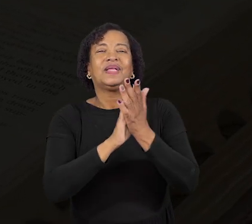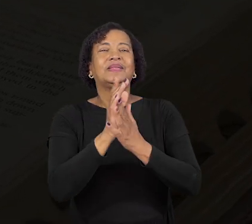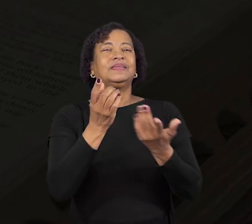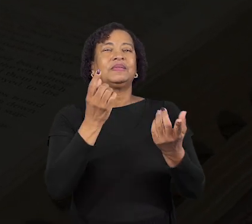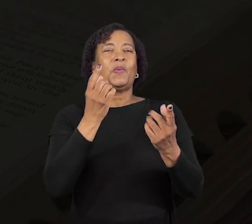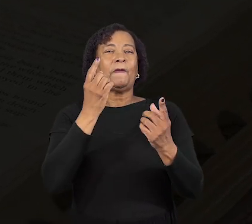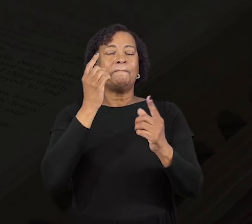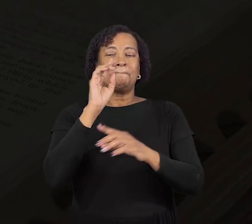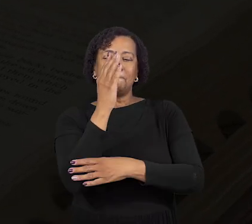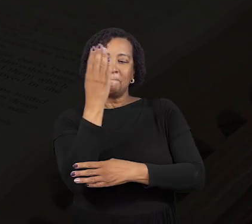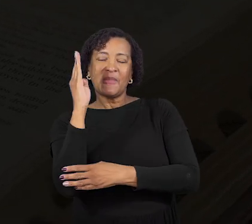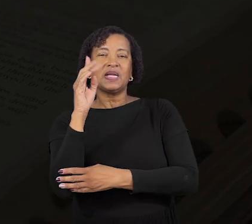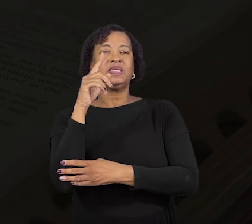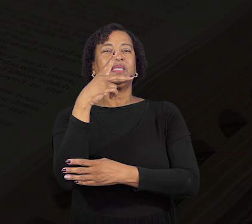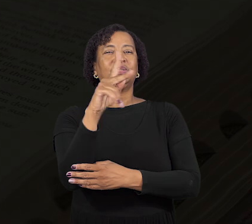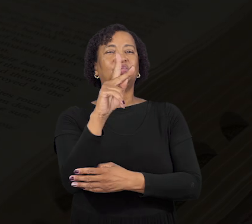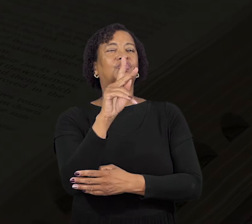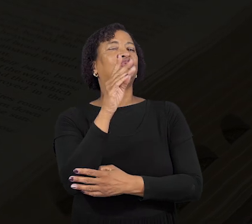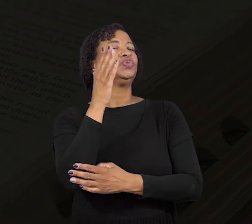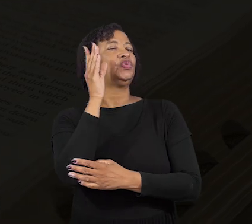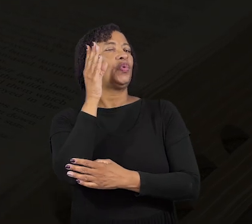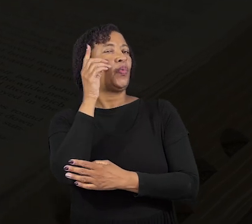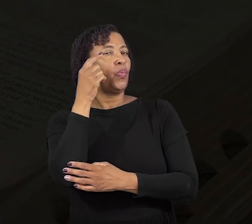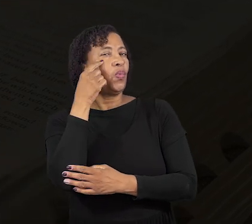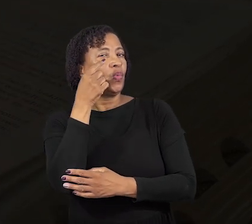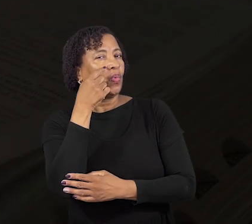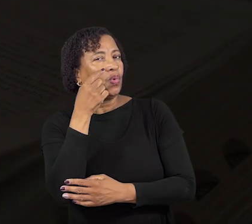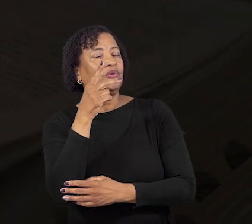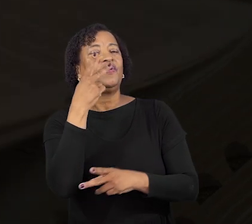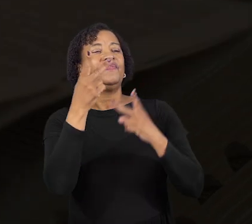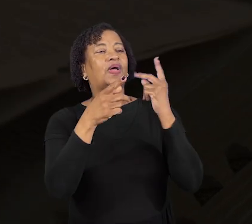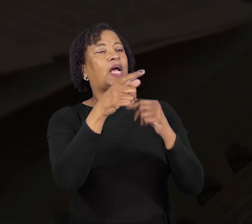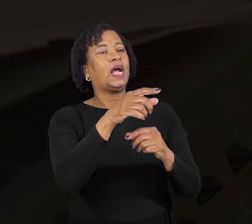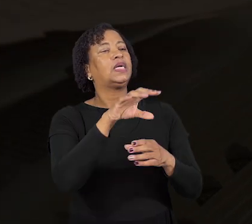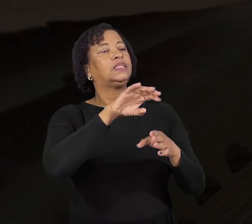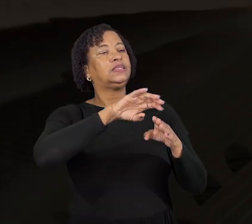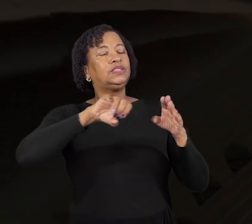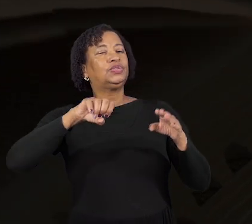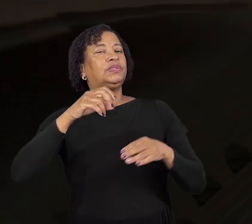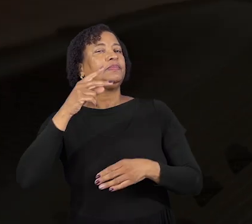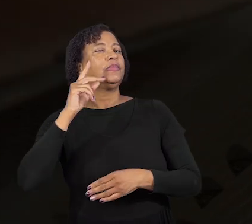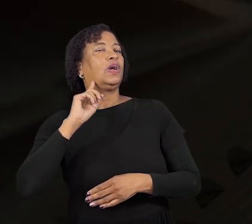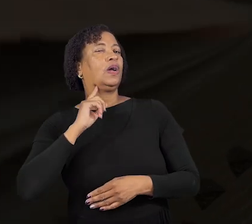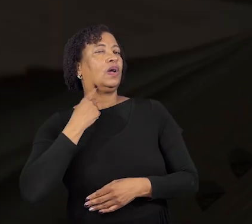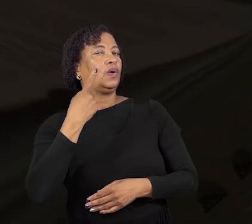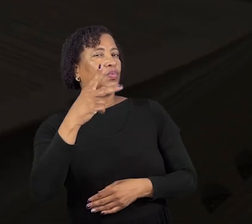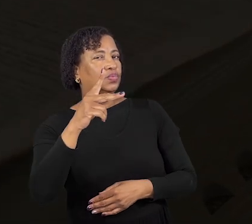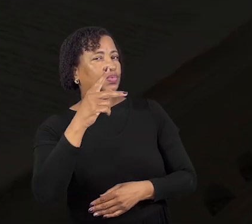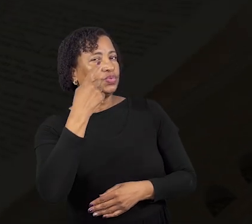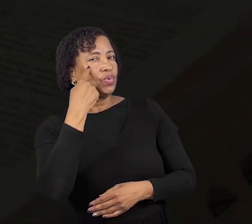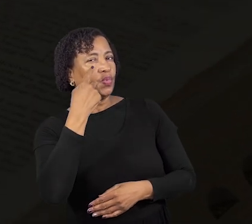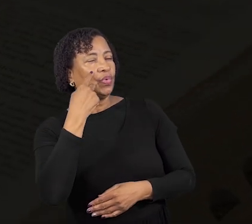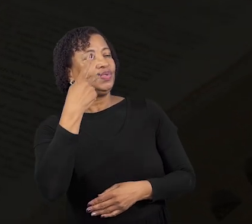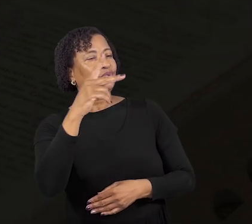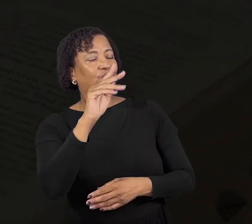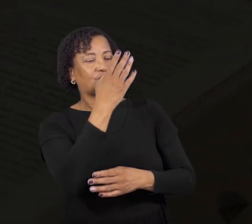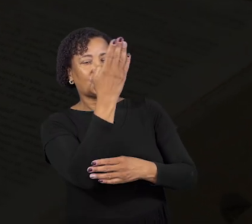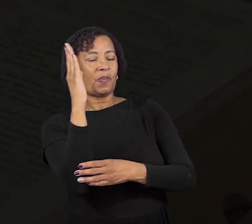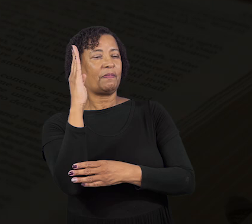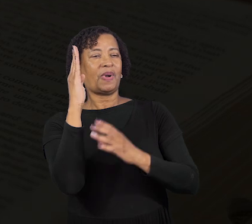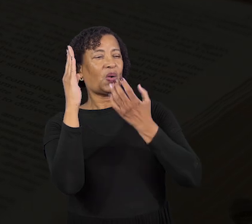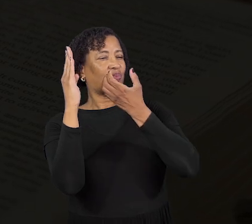próprio olho? Como você pode dizer ao seu irmão, deixe-me tirar o cisco do seu olho, quando há uma viga no